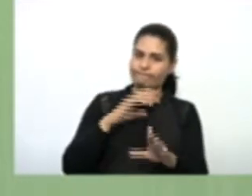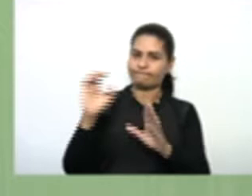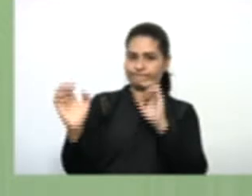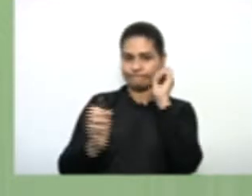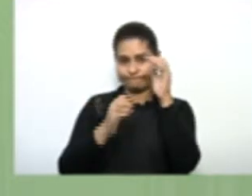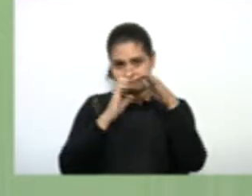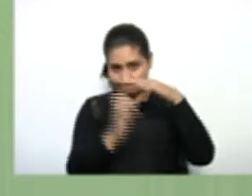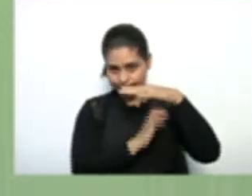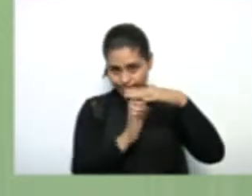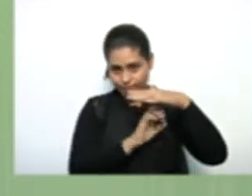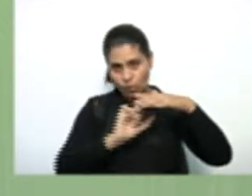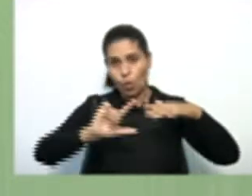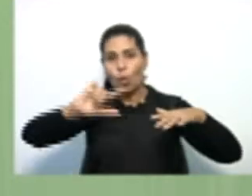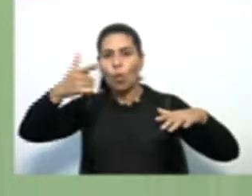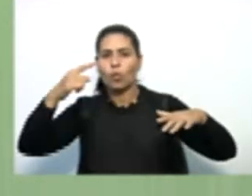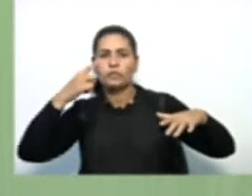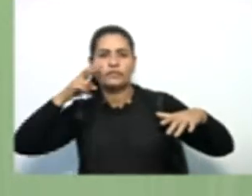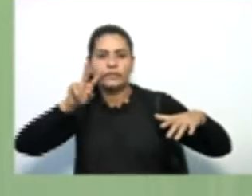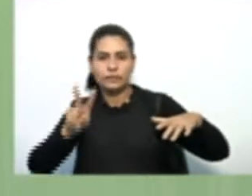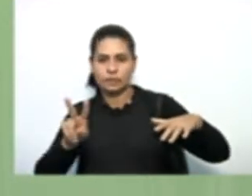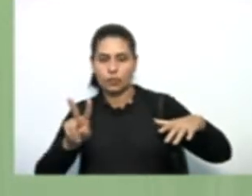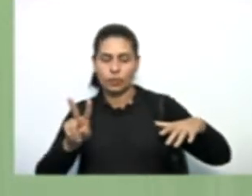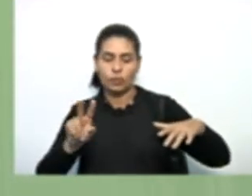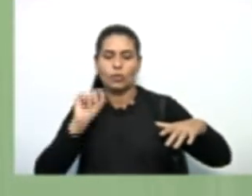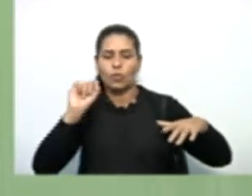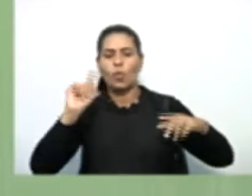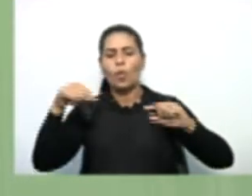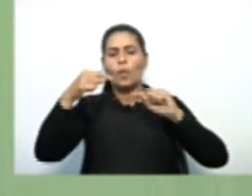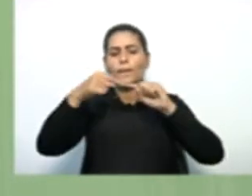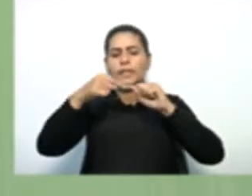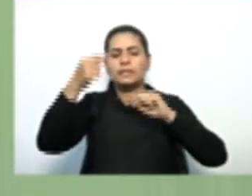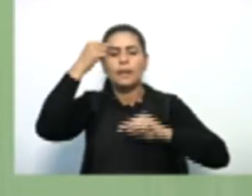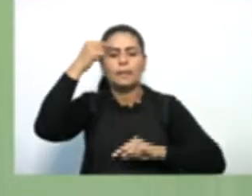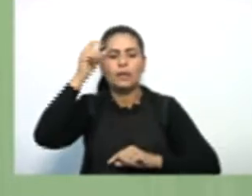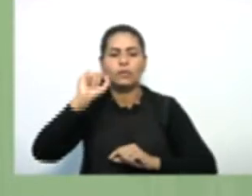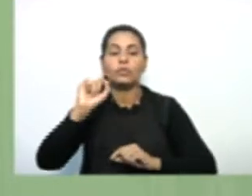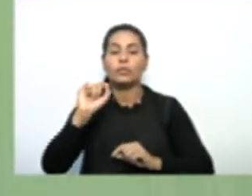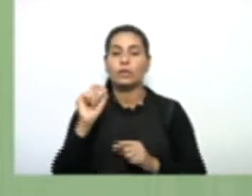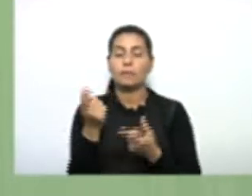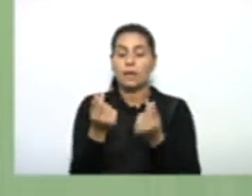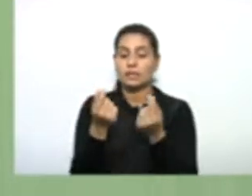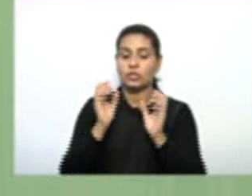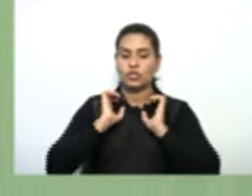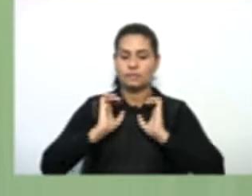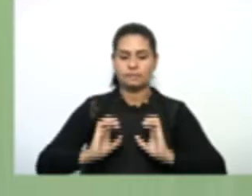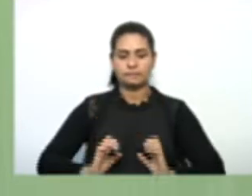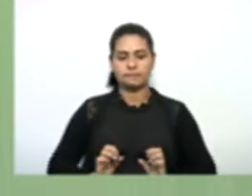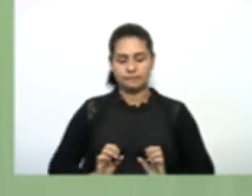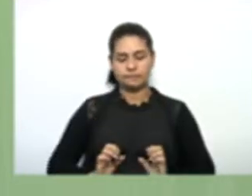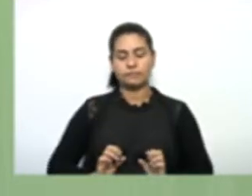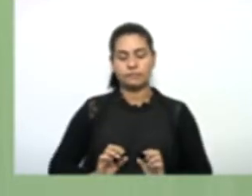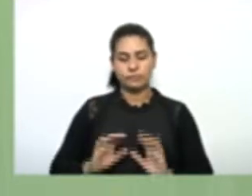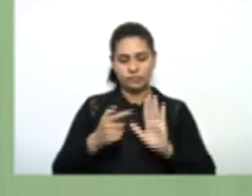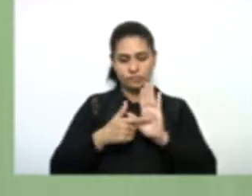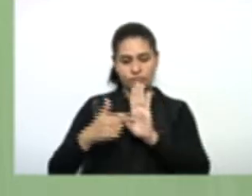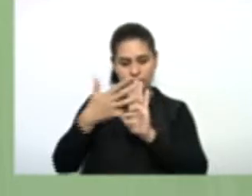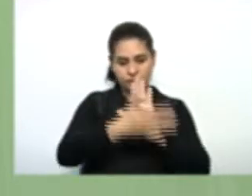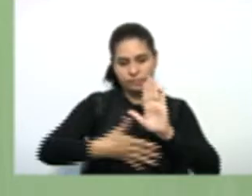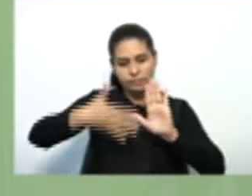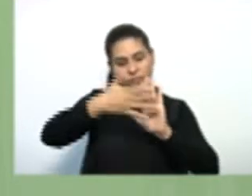empresas que atuam numa outra lógica, um outro pensamento baseado em valores éticos, de